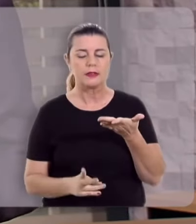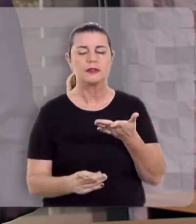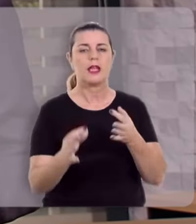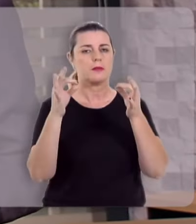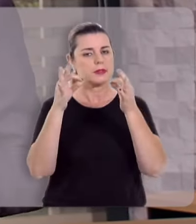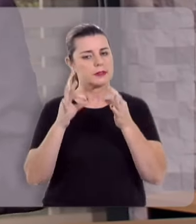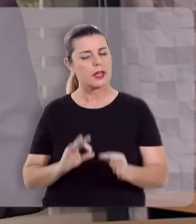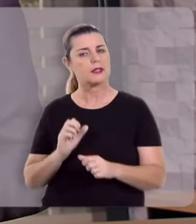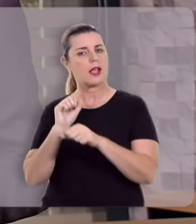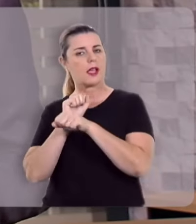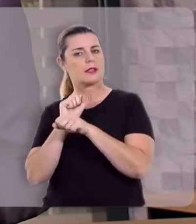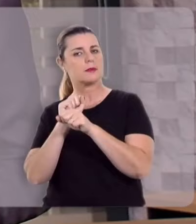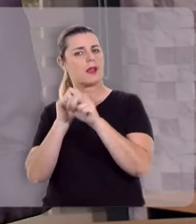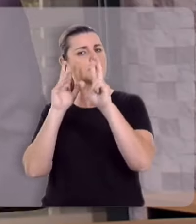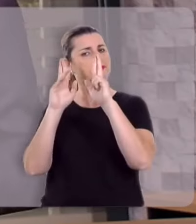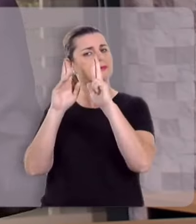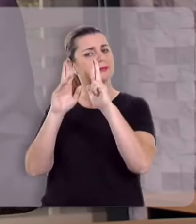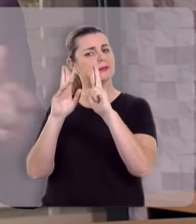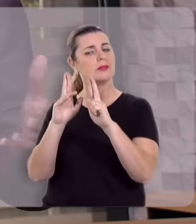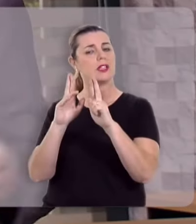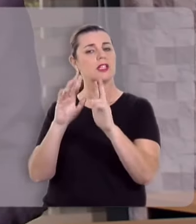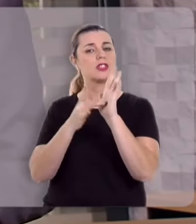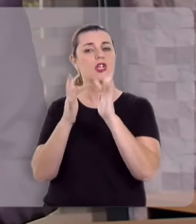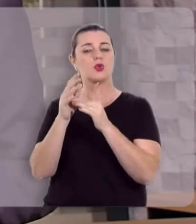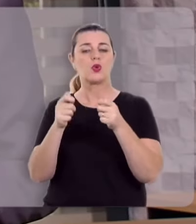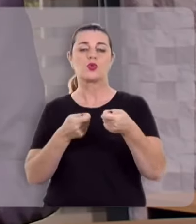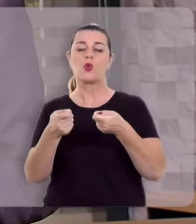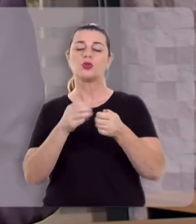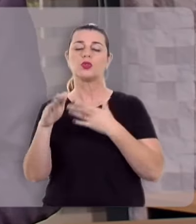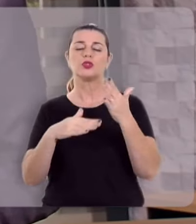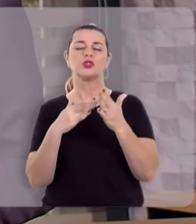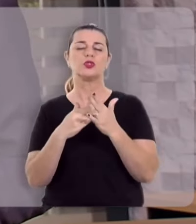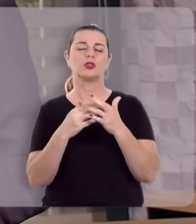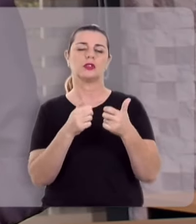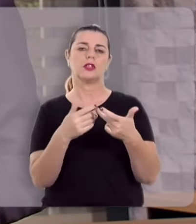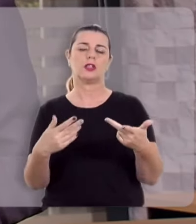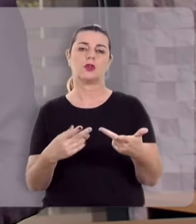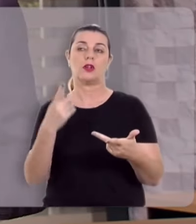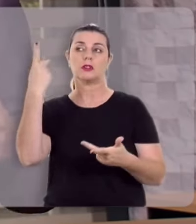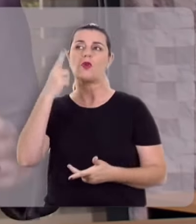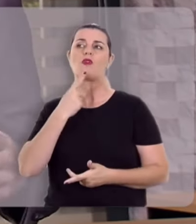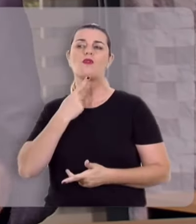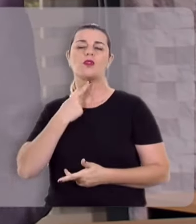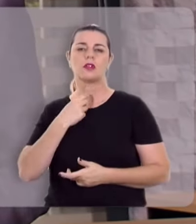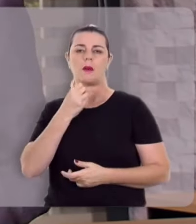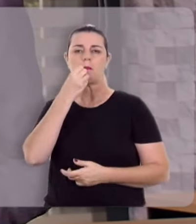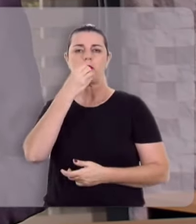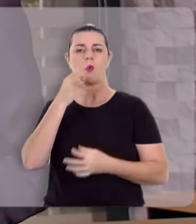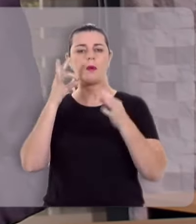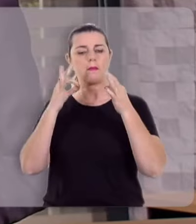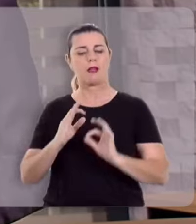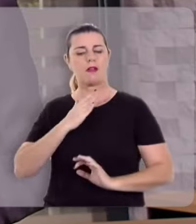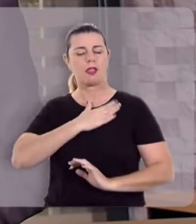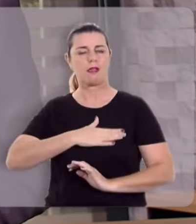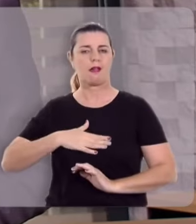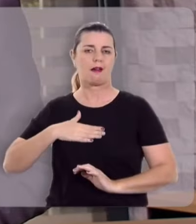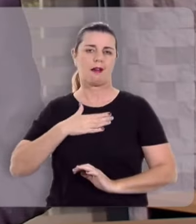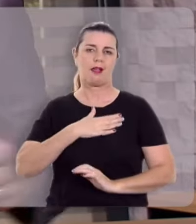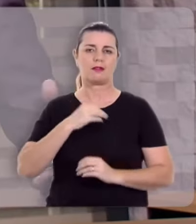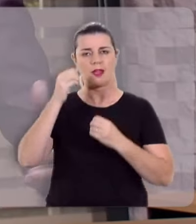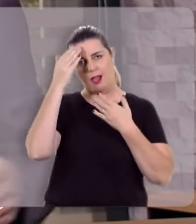certos, esperançosos, de que Ele está no controle de todas as coisas e dizer que a sua vontade é boa, perfeita e